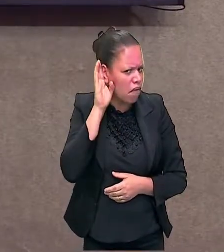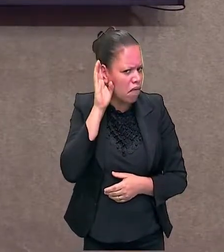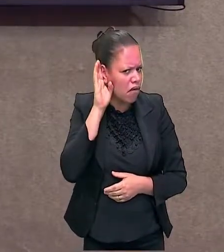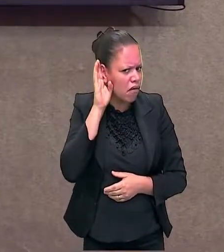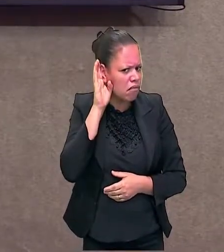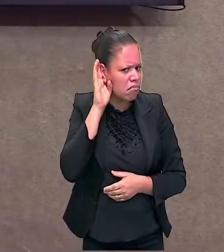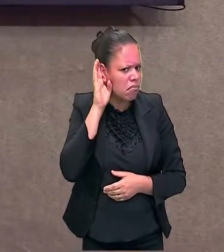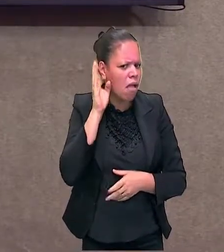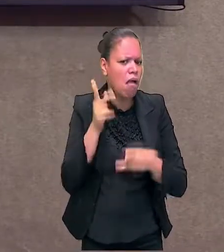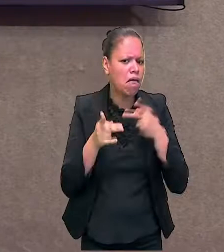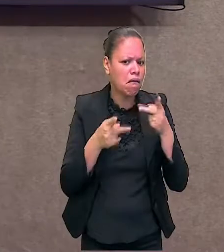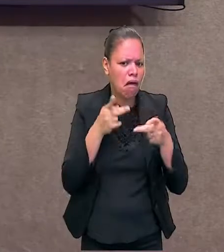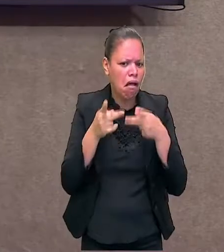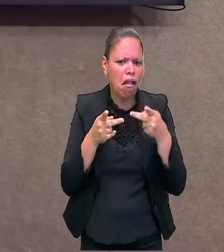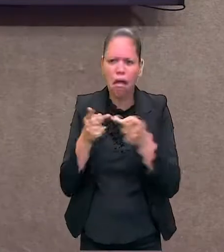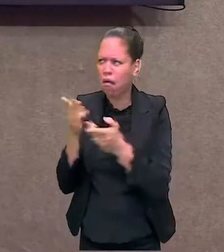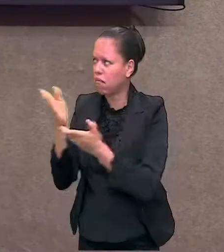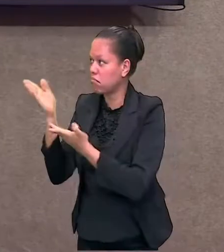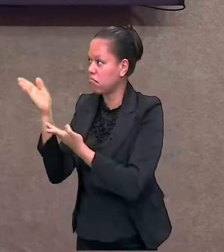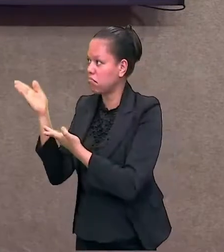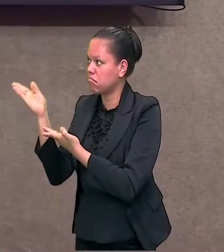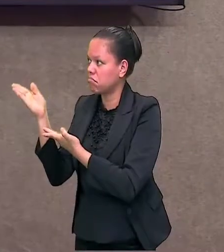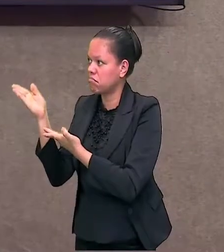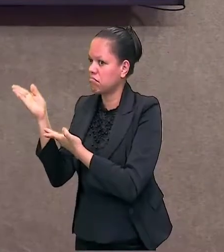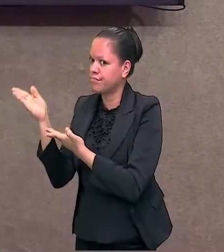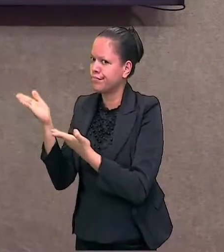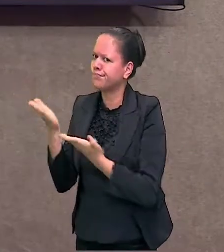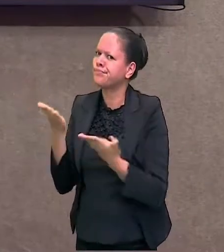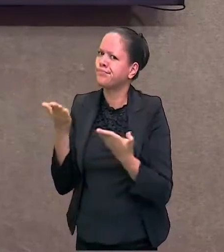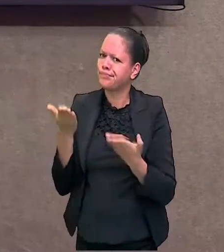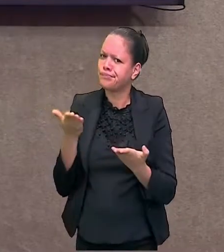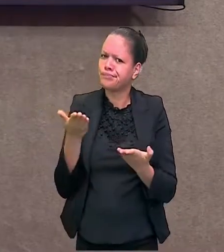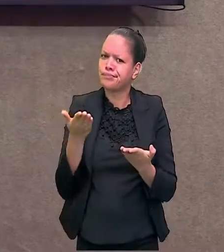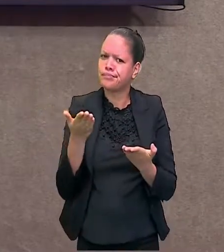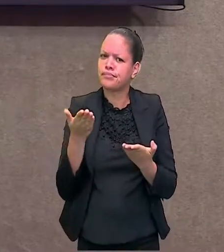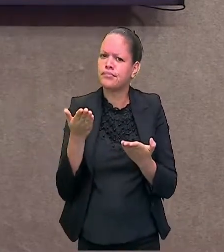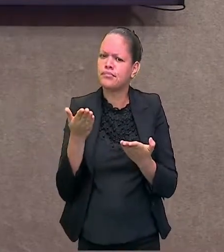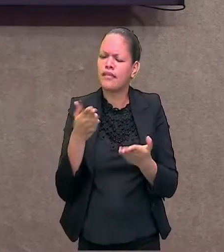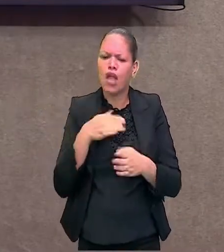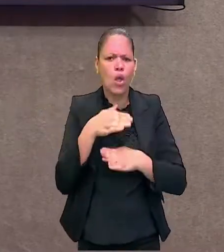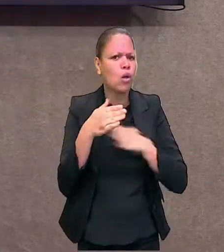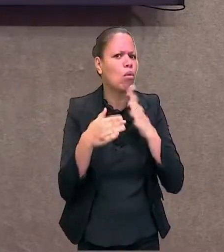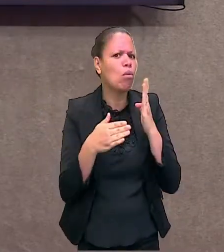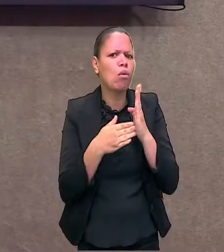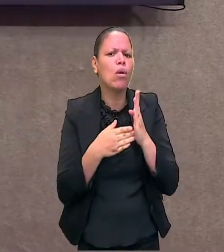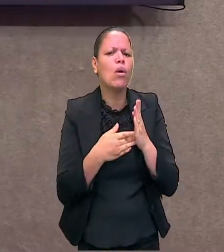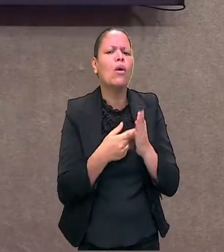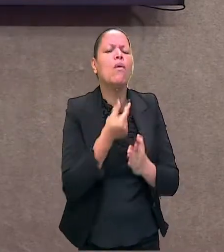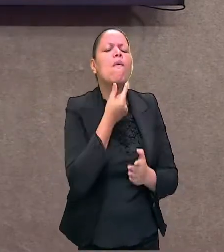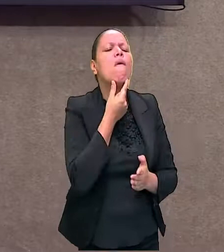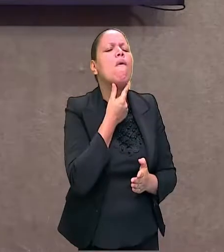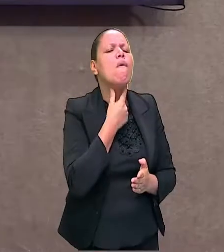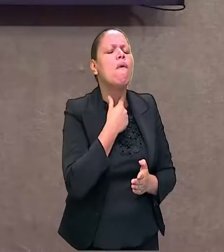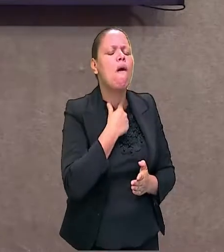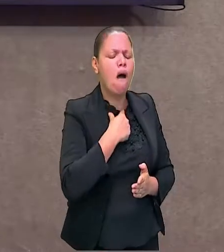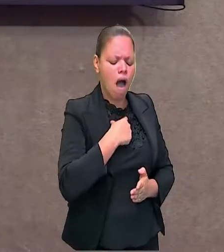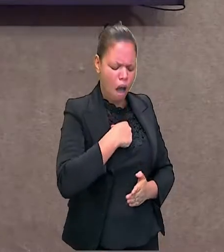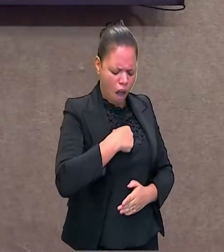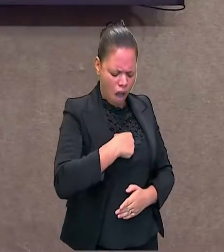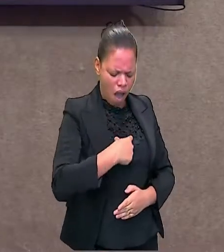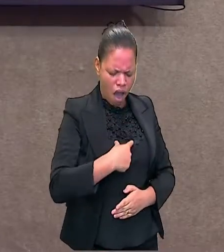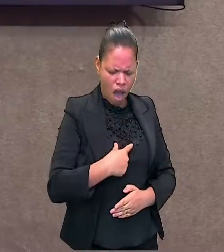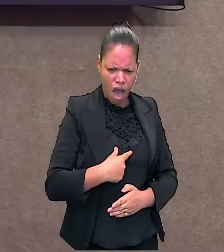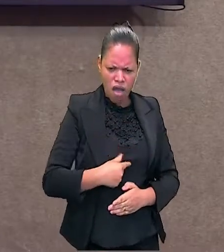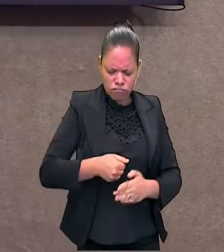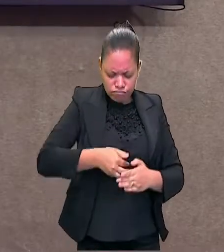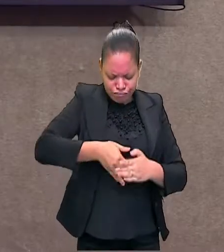muita gente que acredita, mas o que passa pelo tubo digestivo e ele vai direto para o intestino delgado é aquilo que